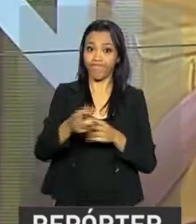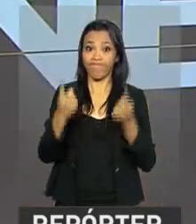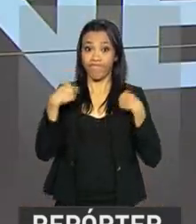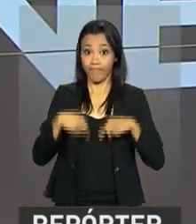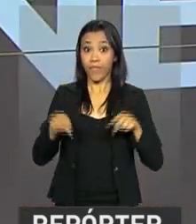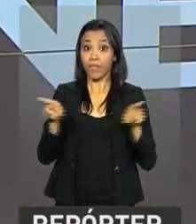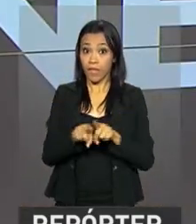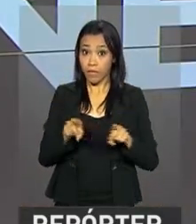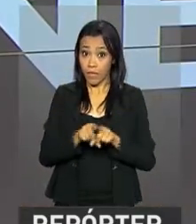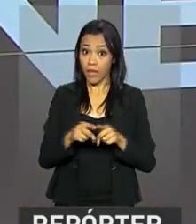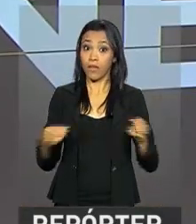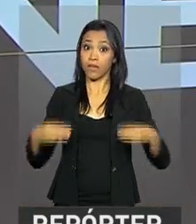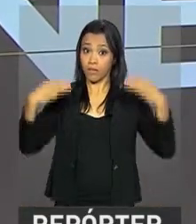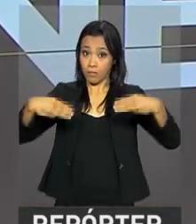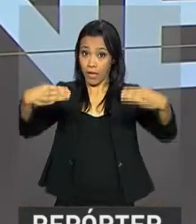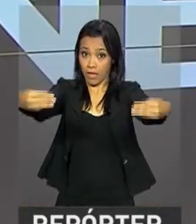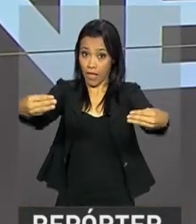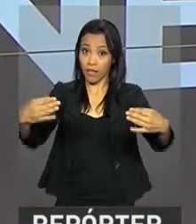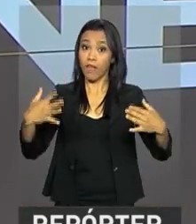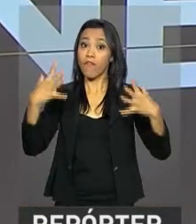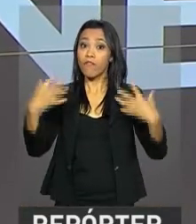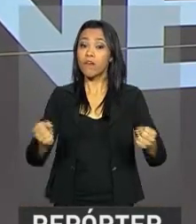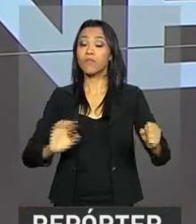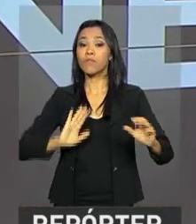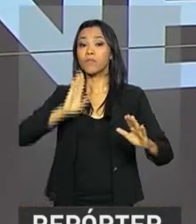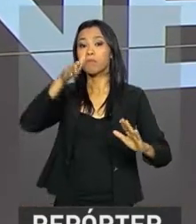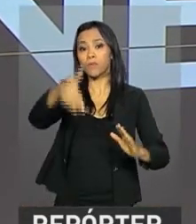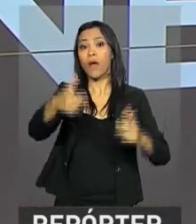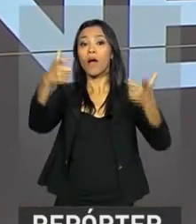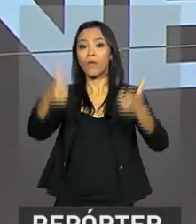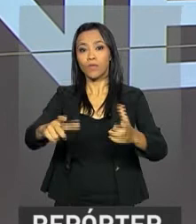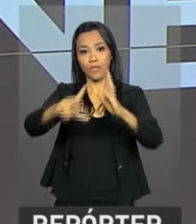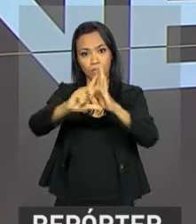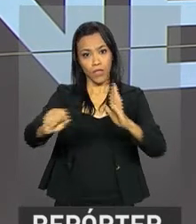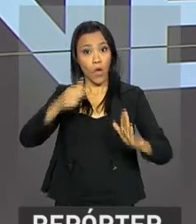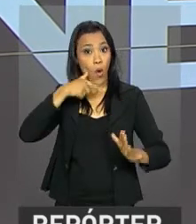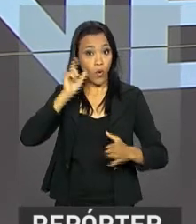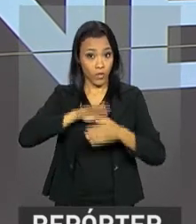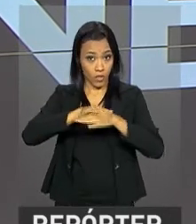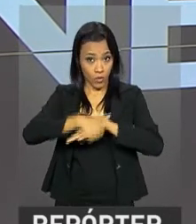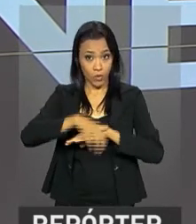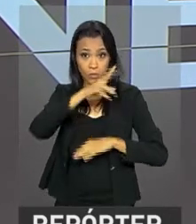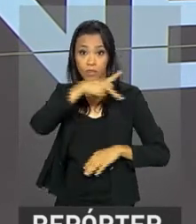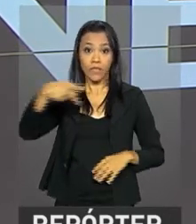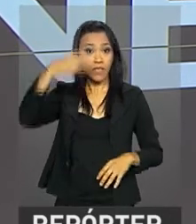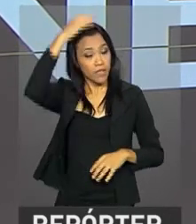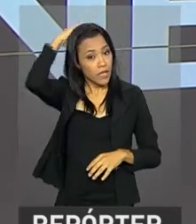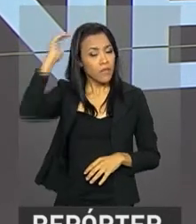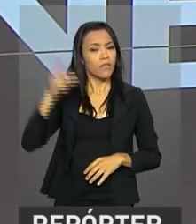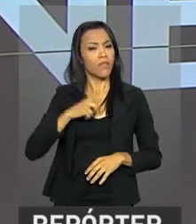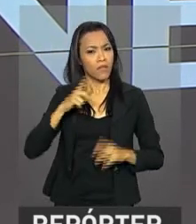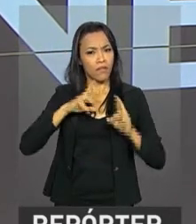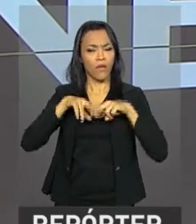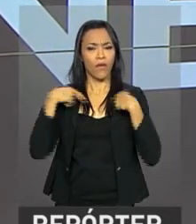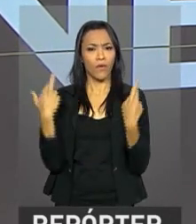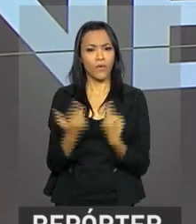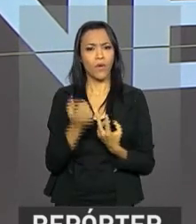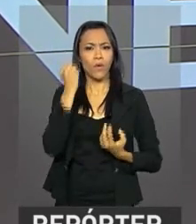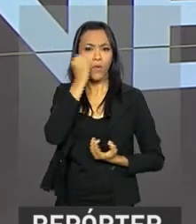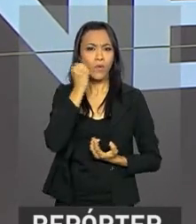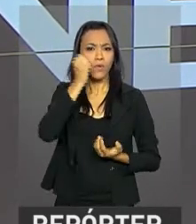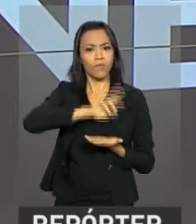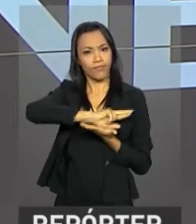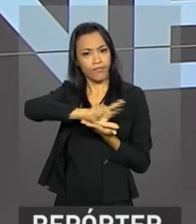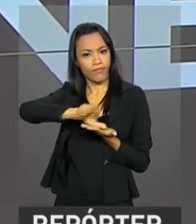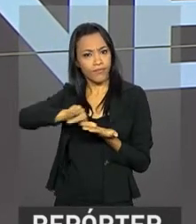da esplanada dos ministérios vamos ao palácio do planalto porque ontem à noite o presidente michel temer se reuniu com os senadores para falar para falar sobre